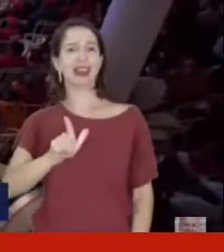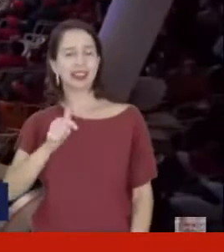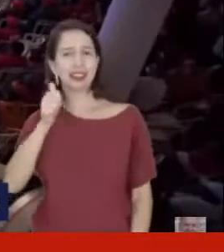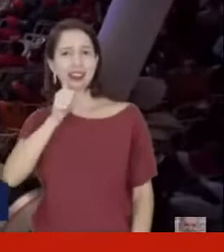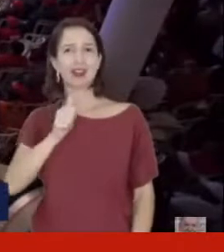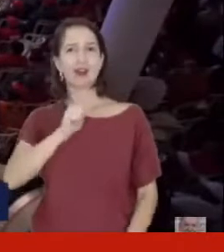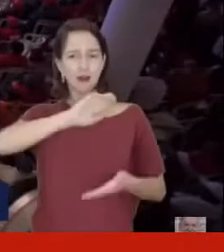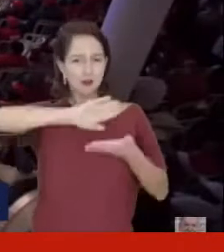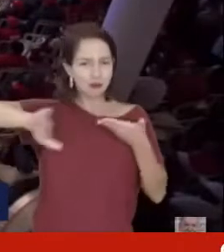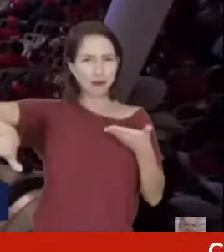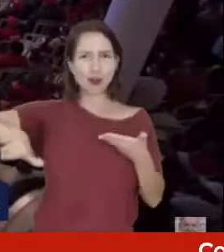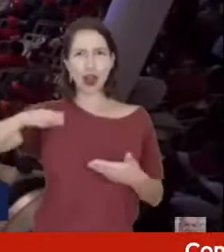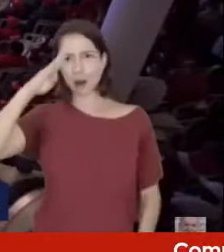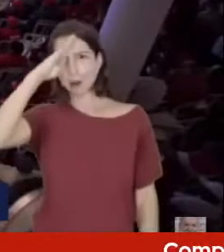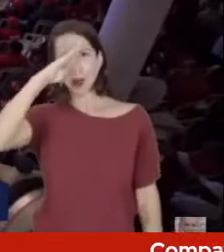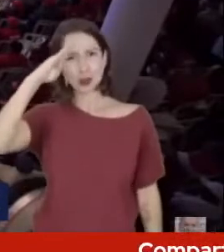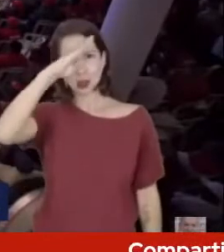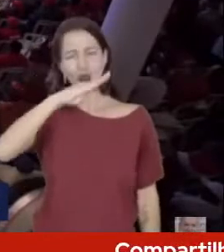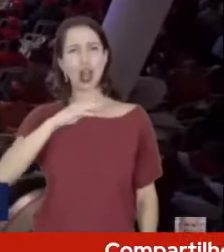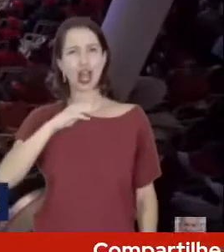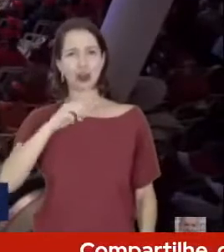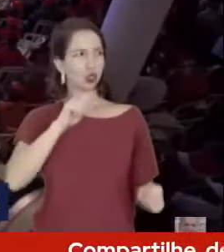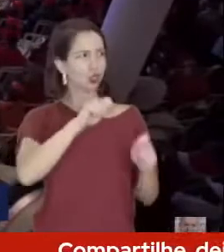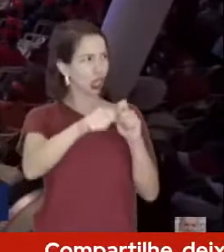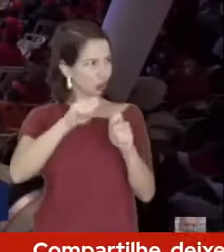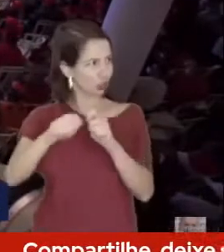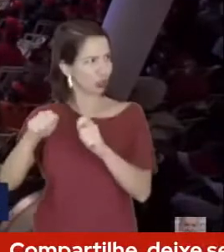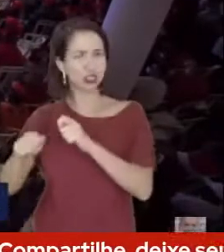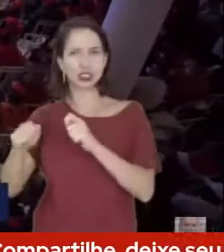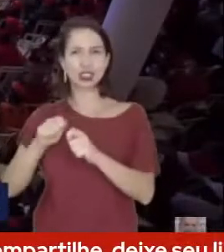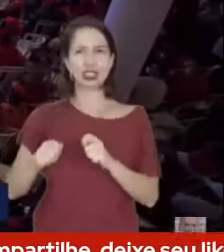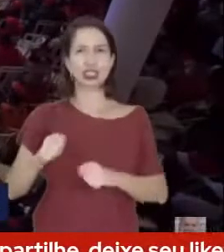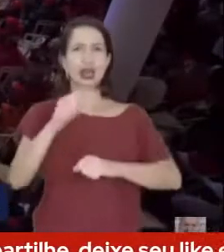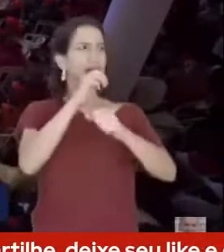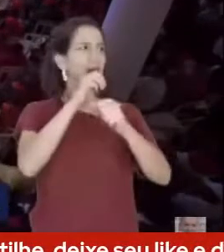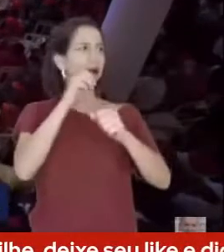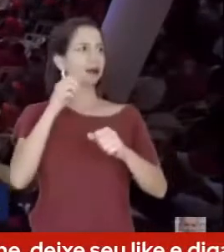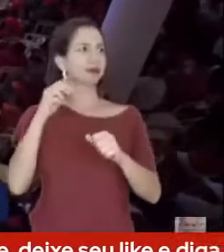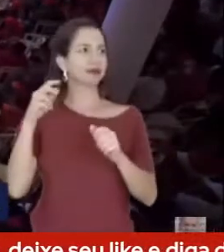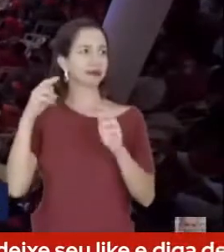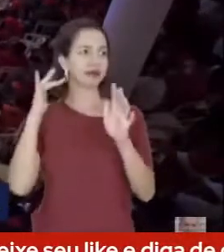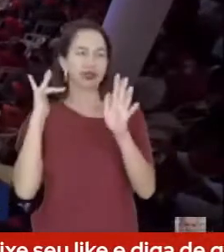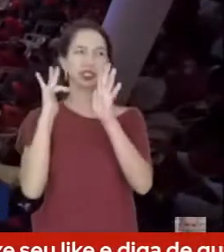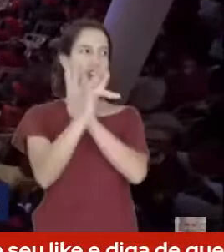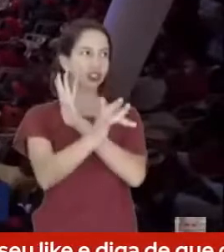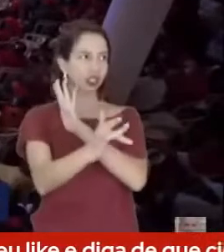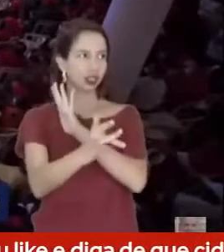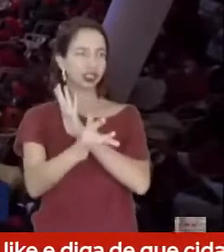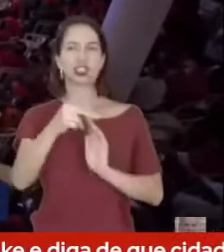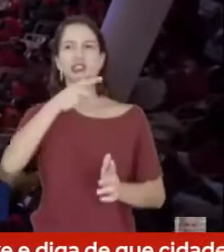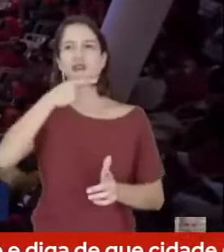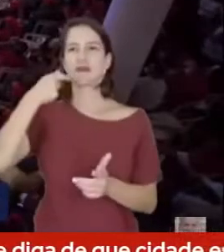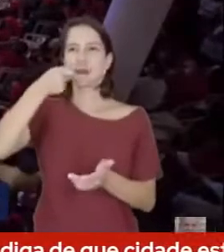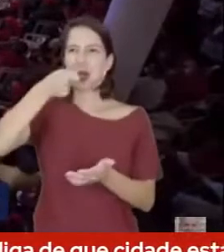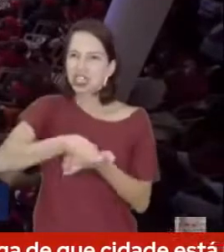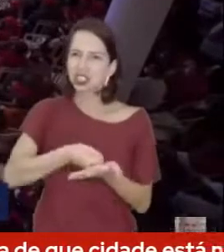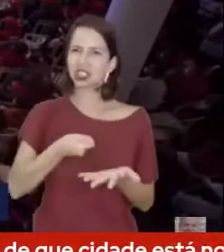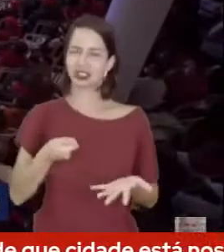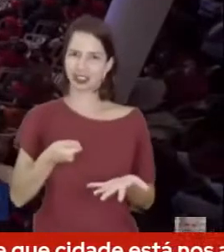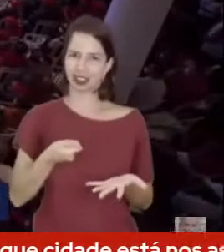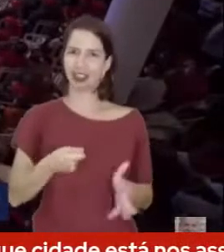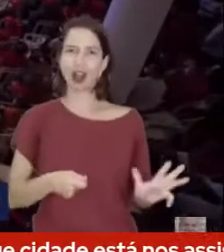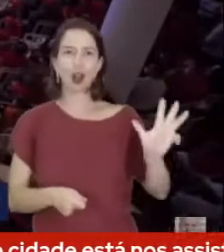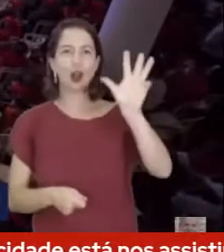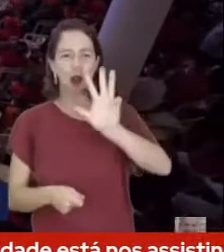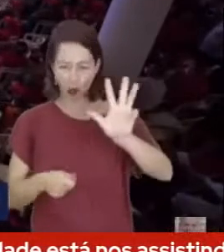olá. Lula, Lula. Nova Central, presente.